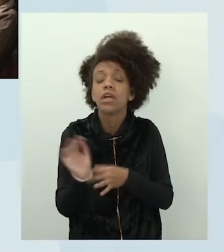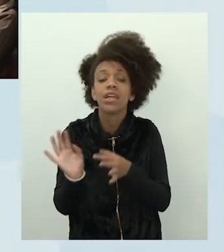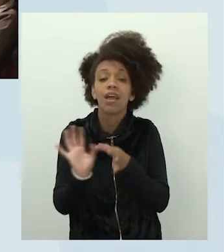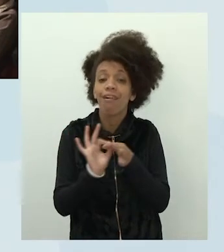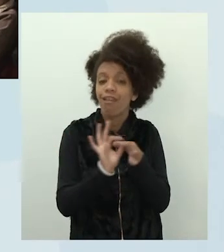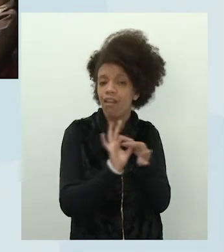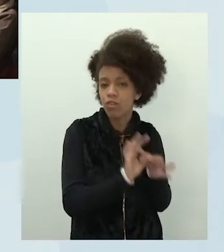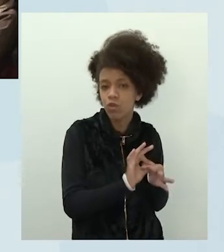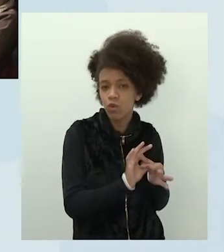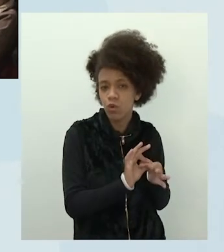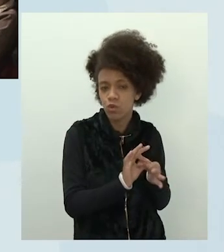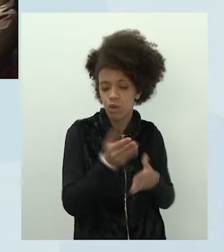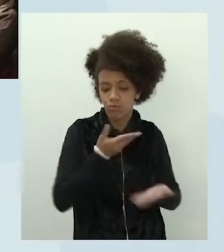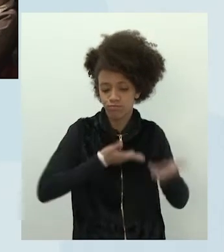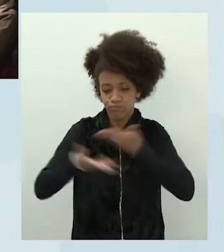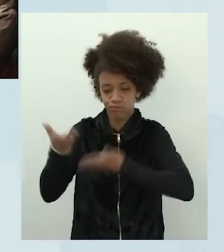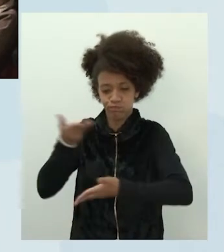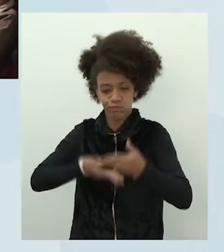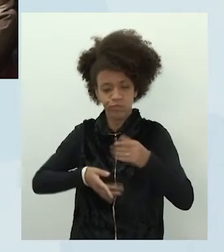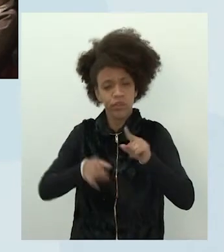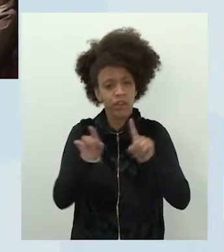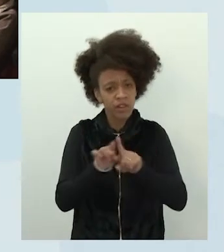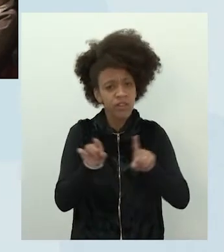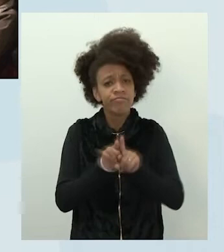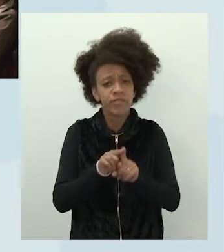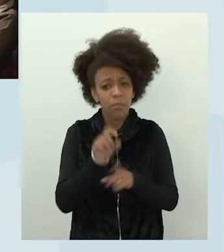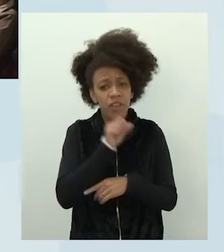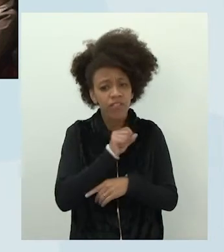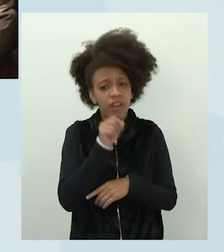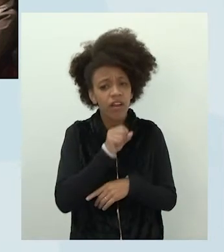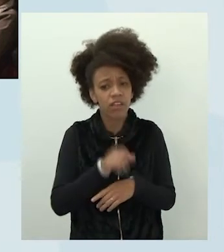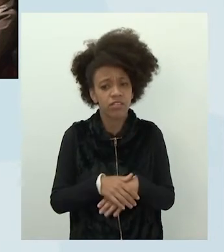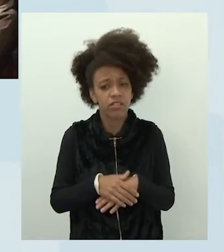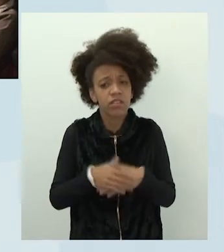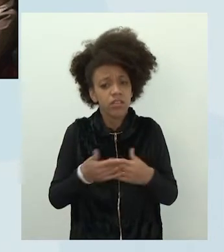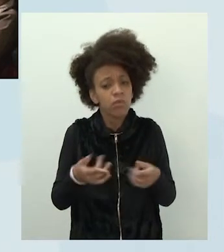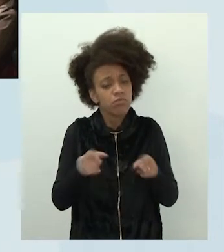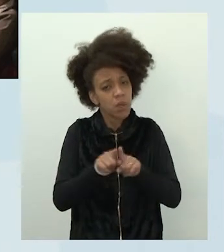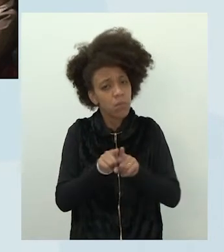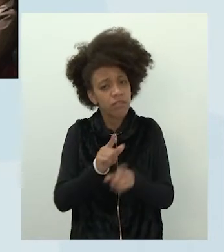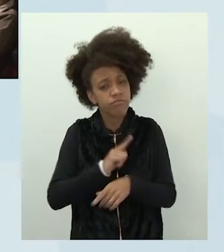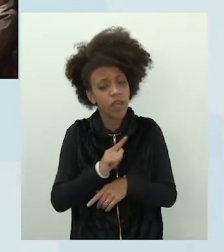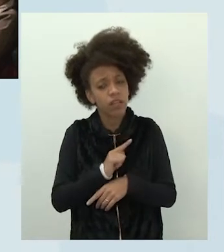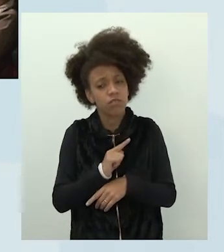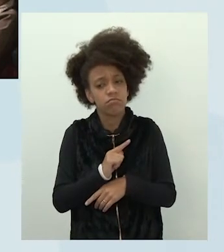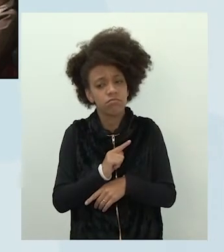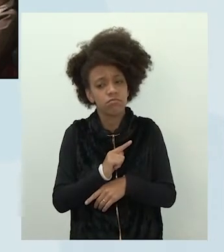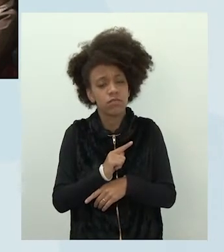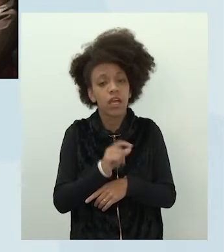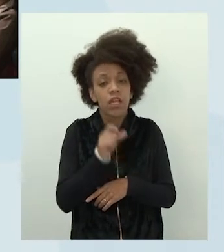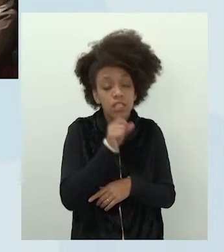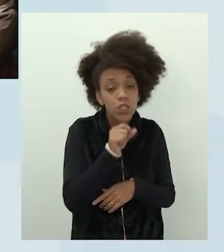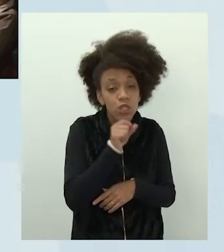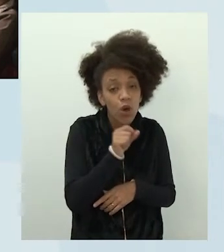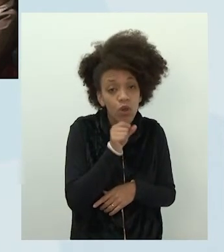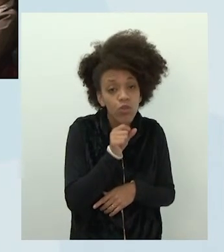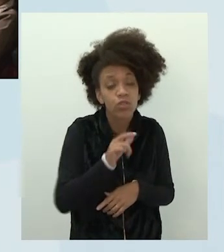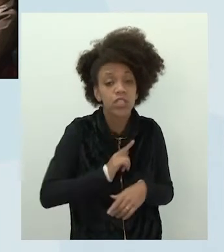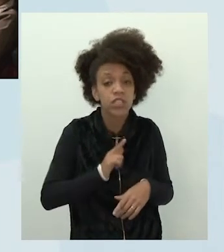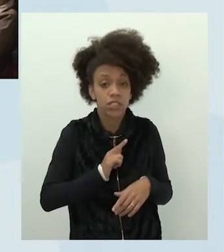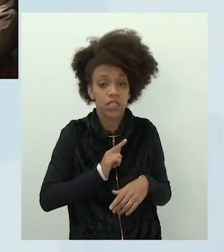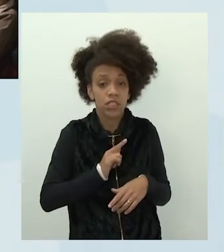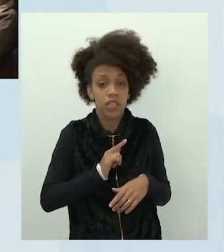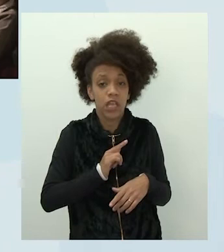relações homoafetivas também envelhecem. Então, nós também temos idosos que têm